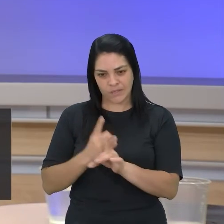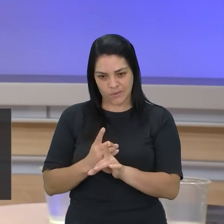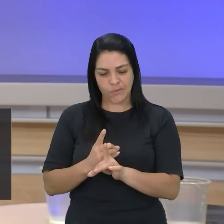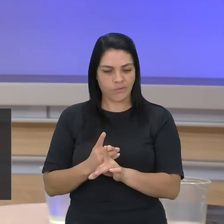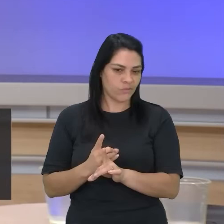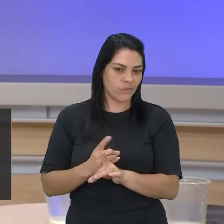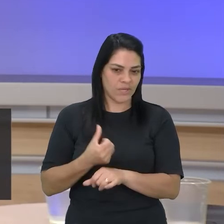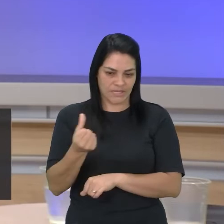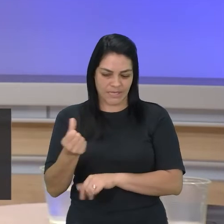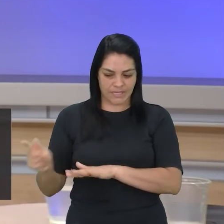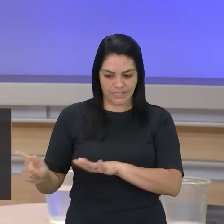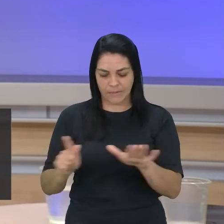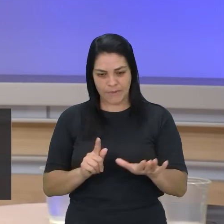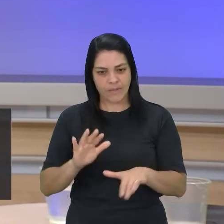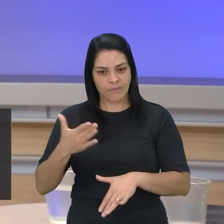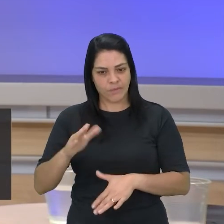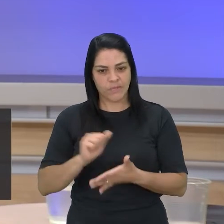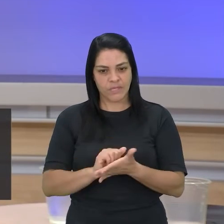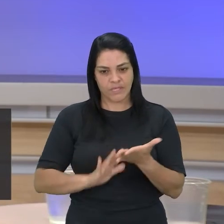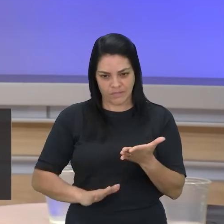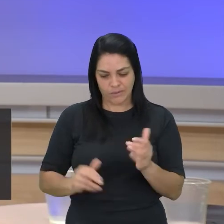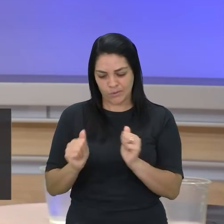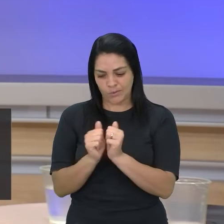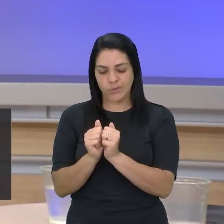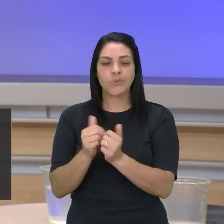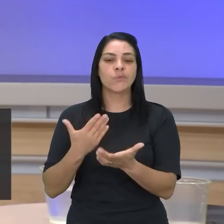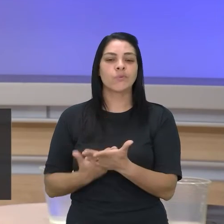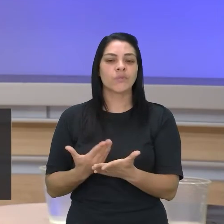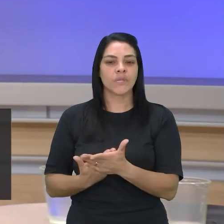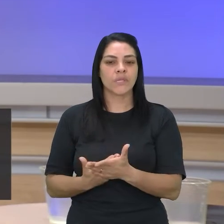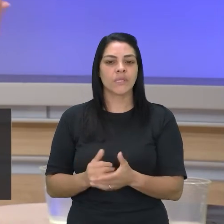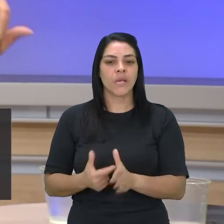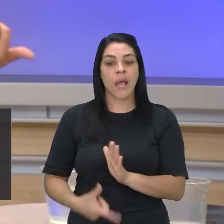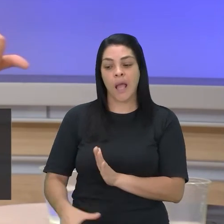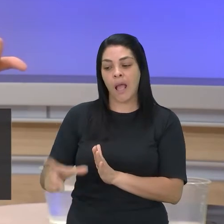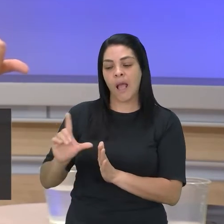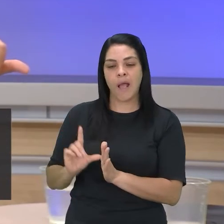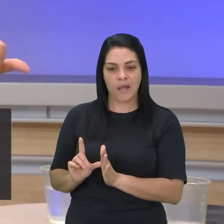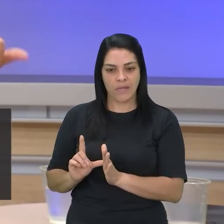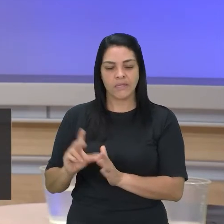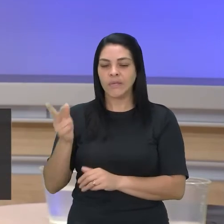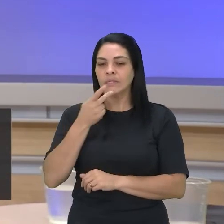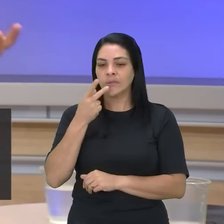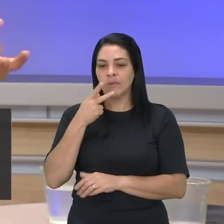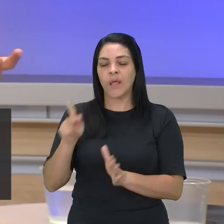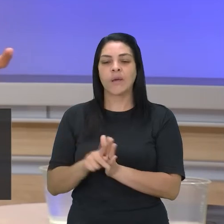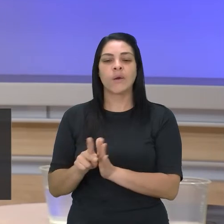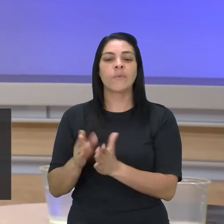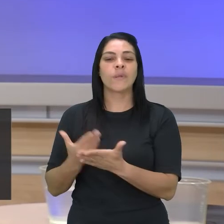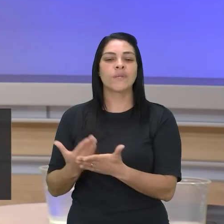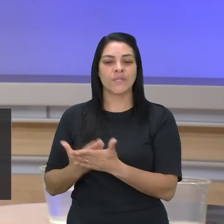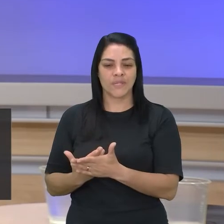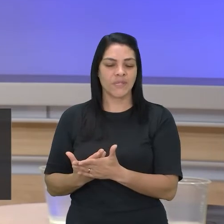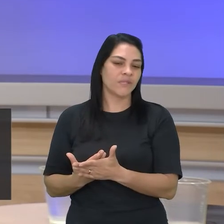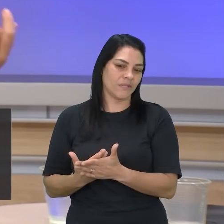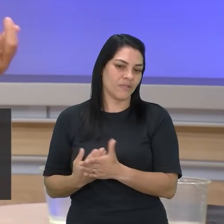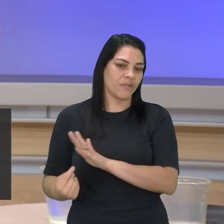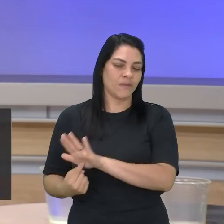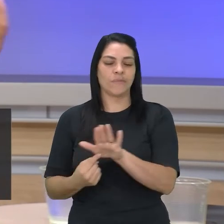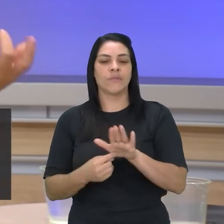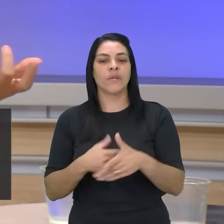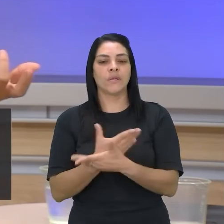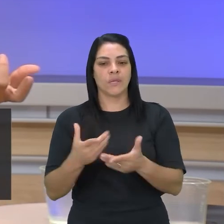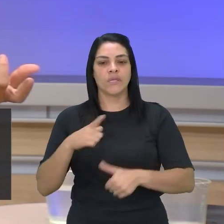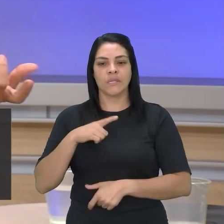mais ou menos 6 semanas de atividade com os estudantes. Antes de falar com os estudantes, fazer essas vivências, a gente entra